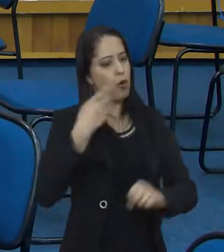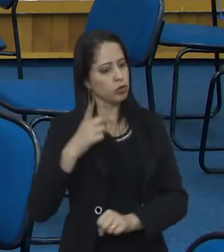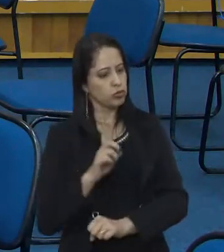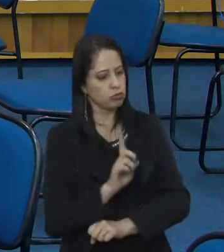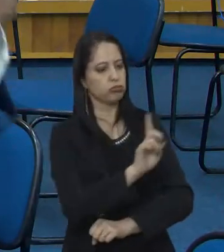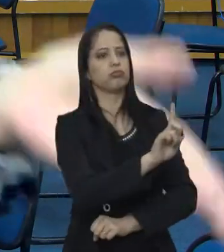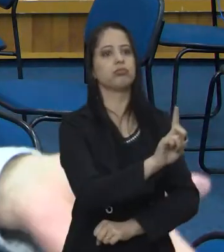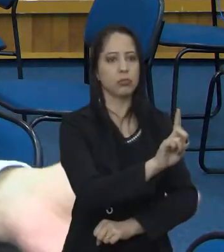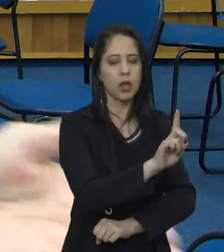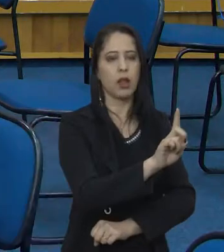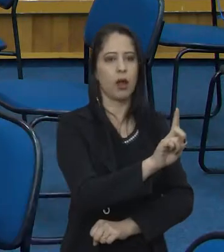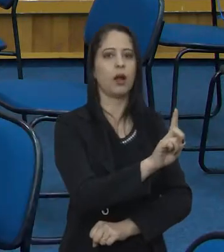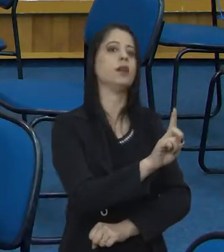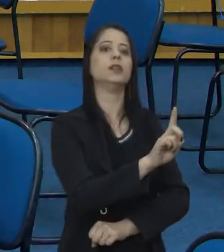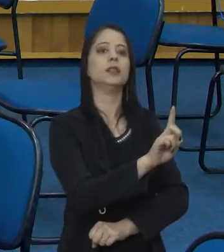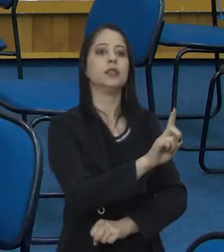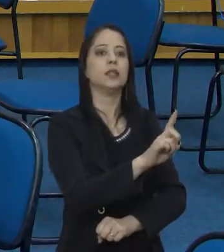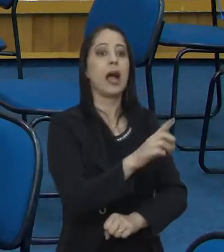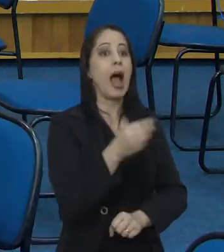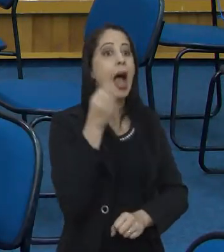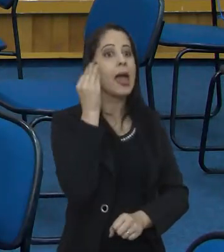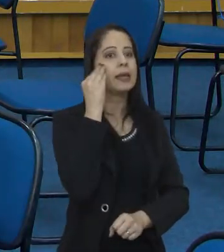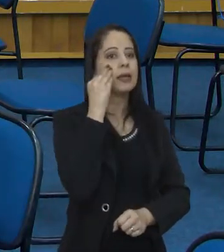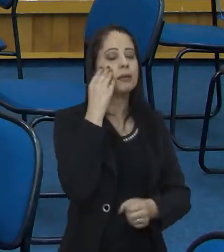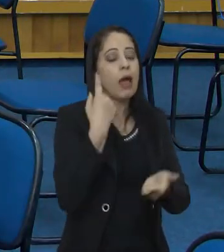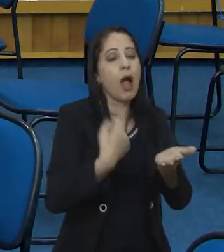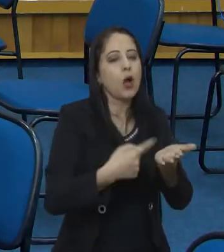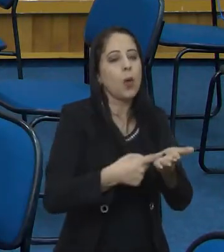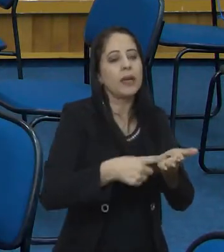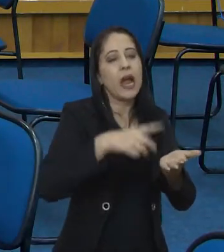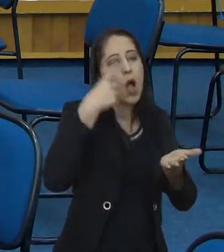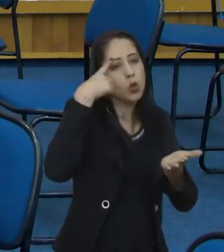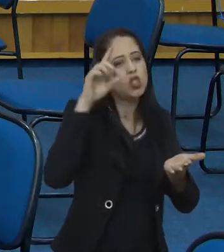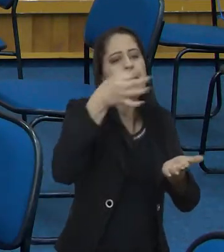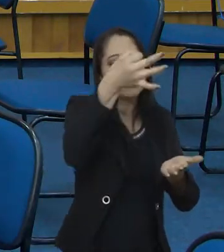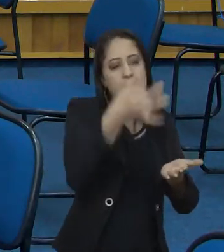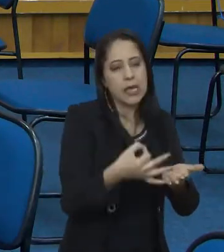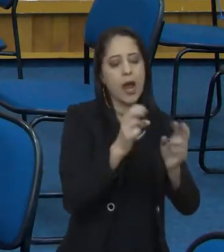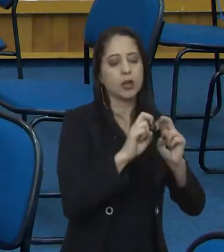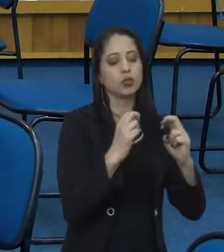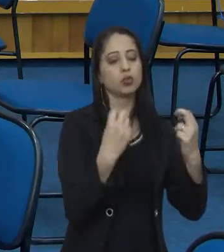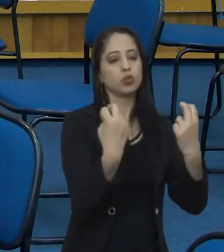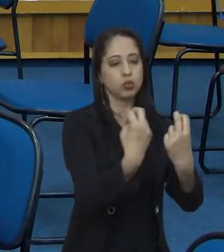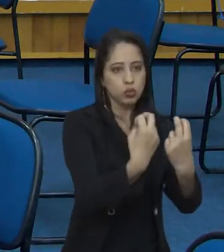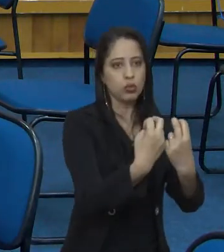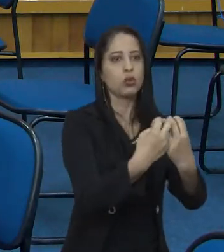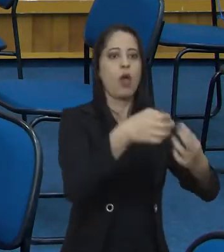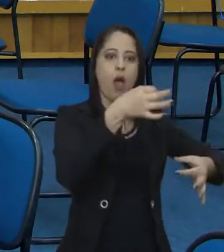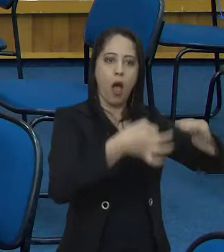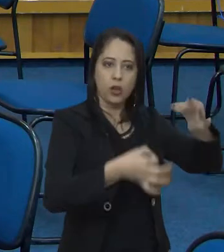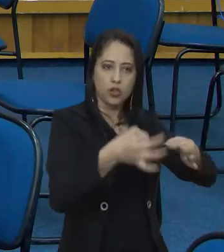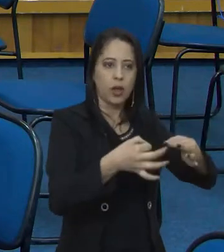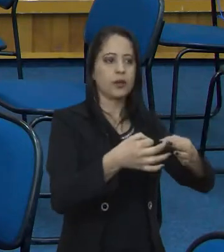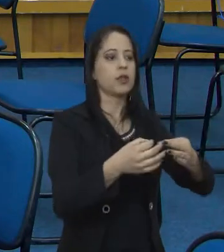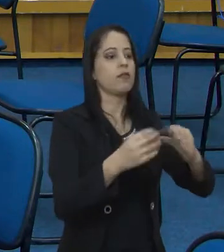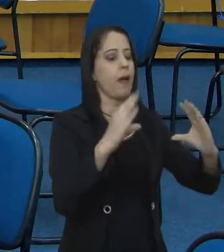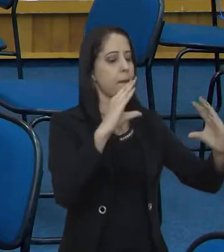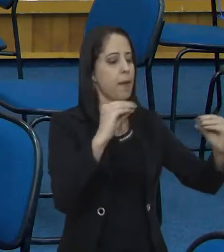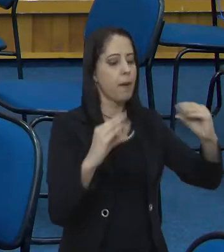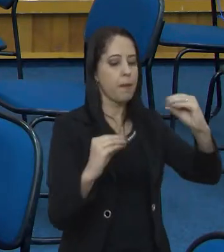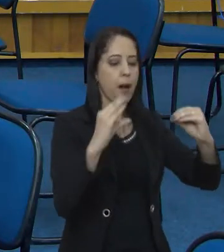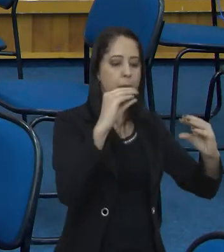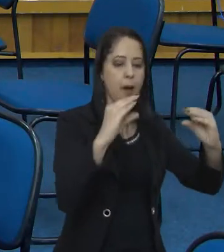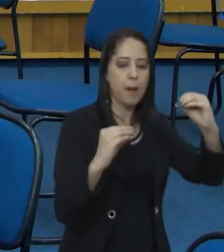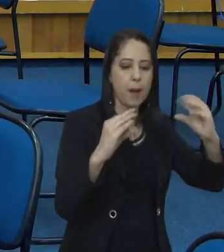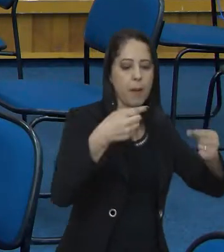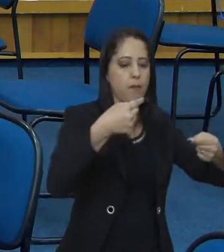procura é vai se tentar marcar uma audiência aí nessa audiência as partes Vão lá conversar para